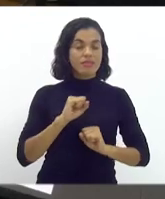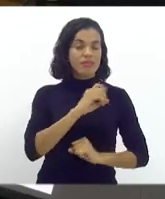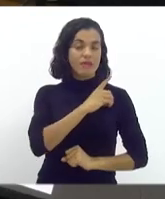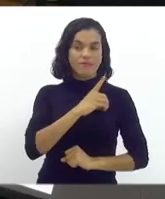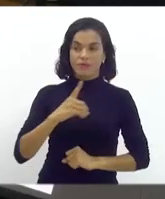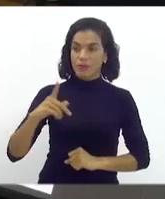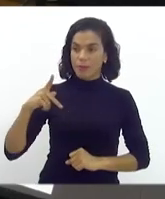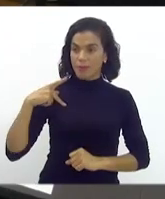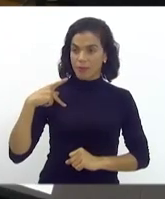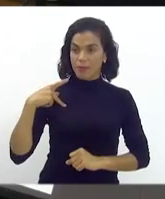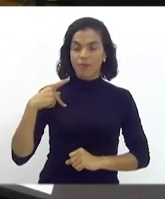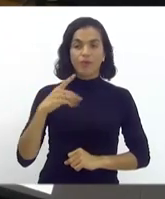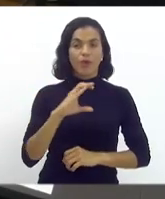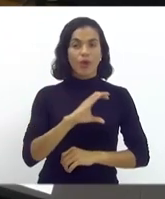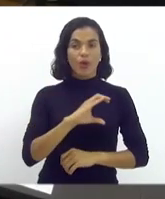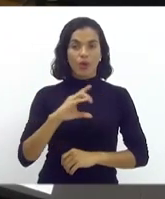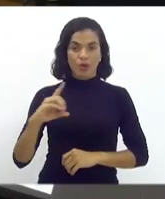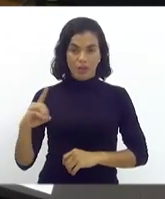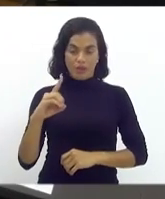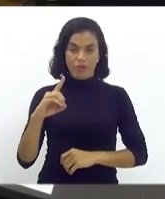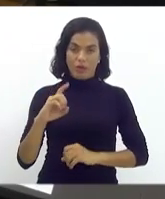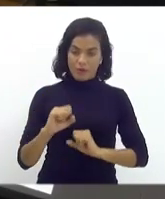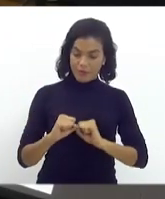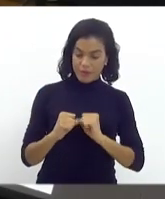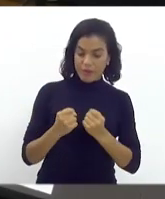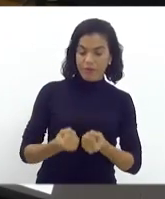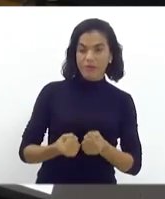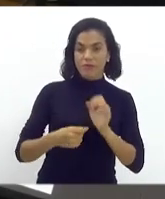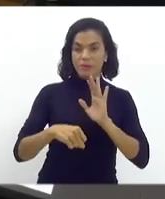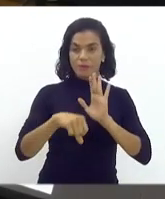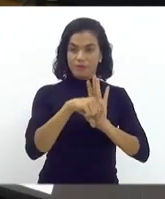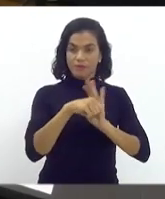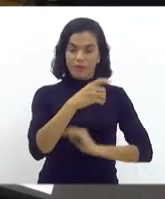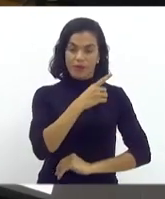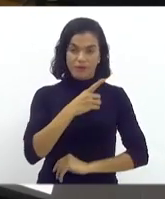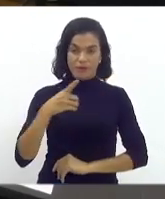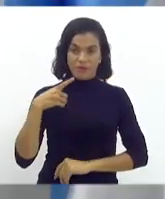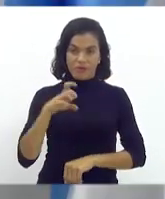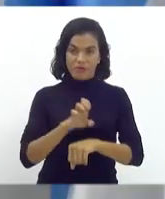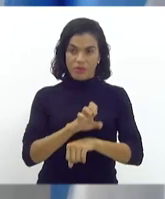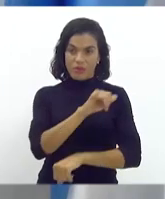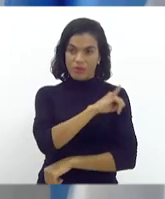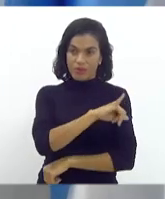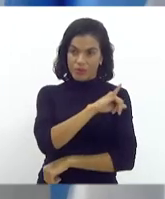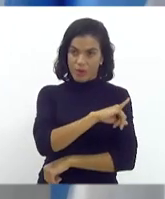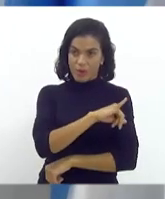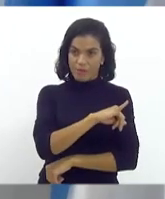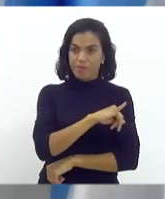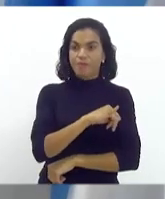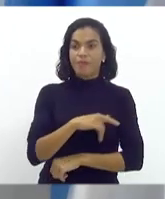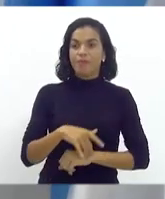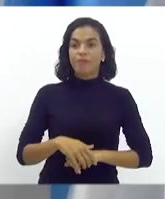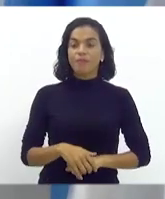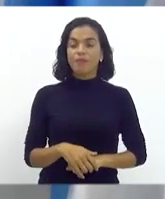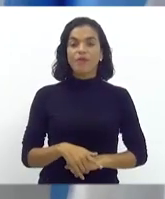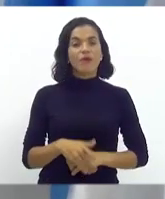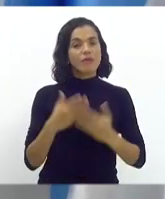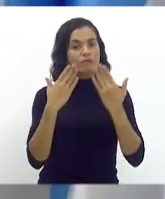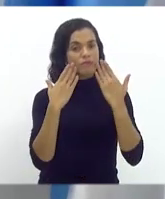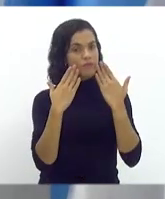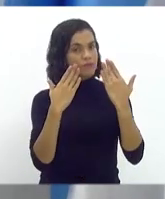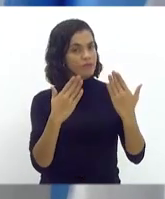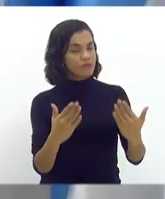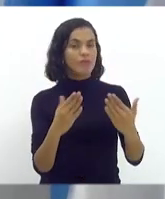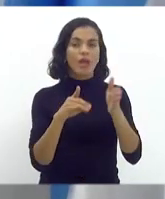pública e coordenadora de defesa criminal da Defensoria Pública do Estado do Rio de Janeiro que irá nos apresentar